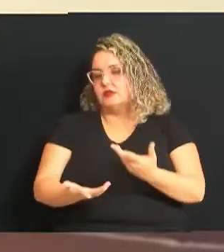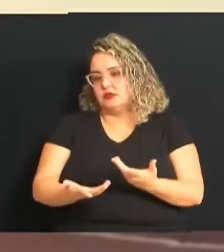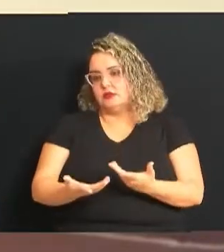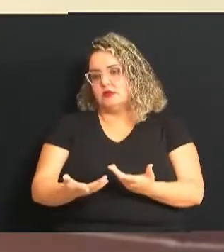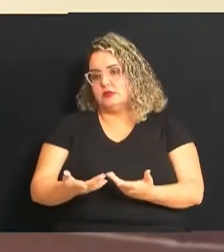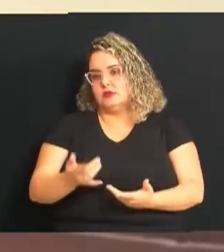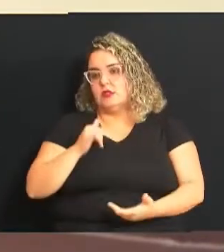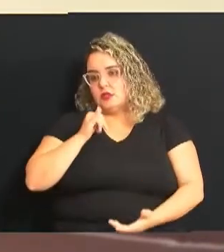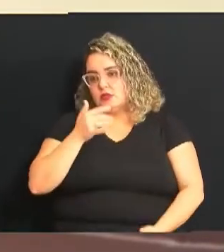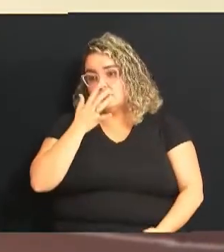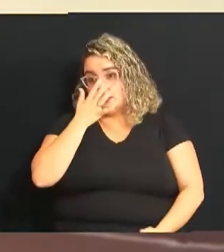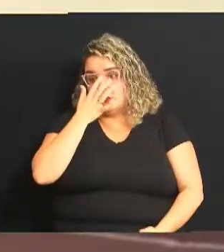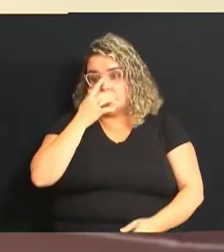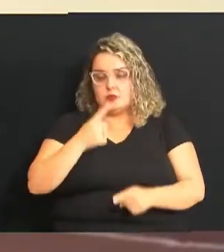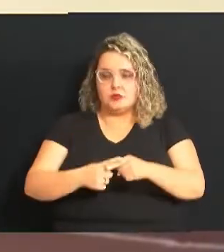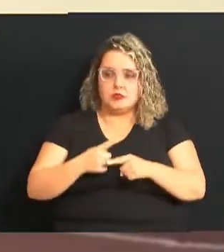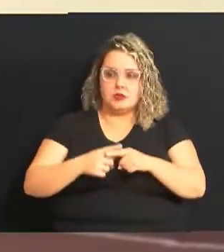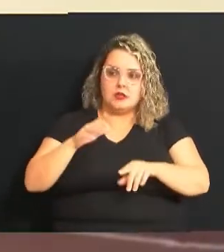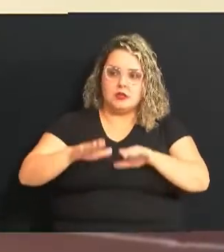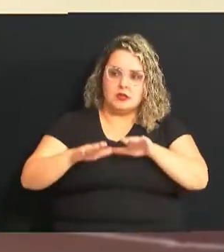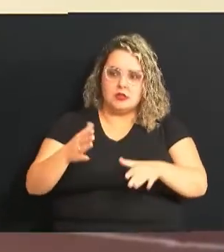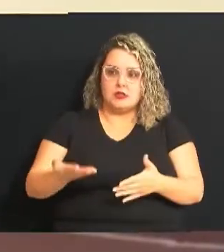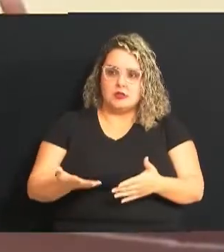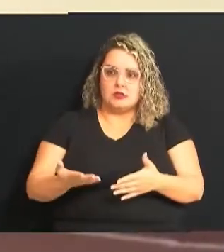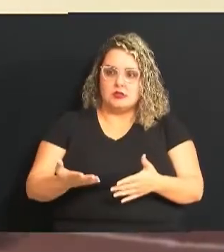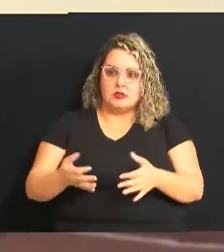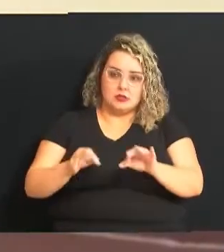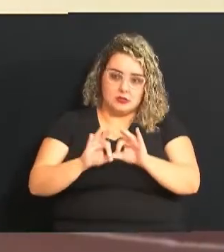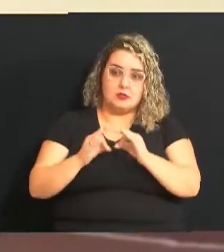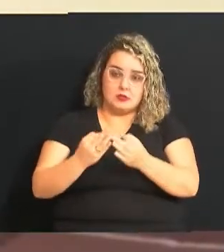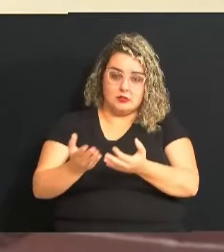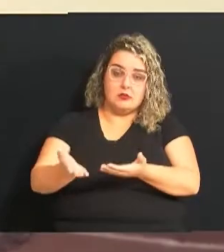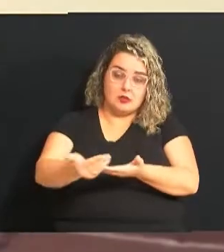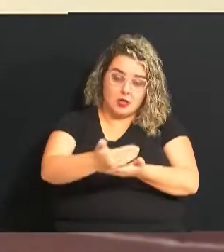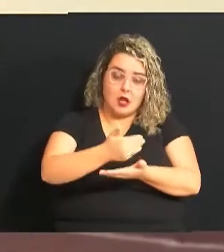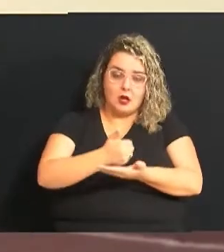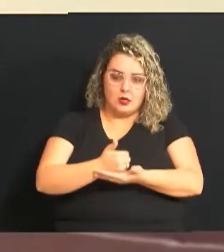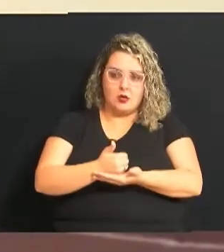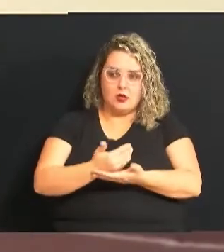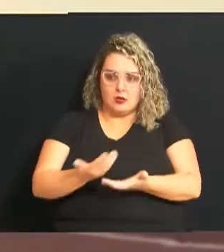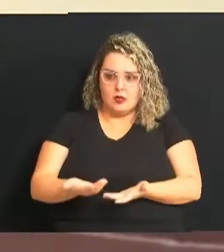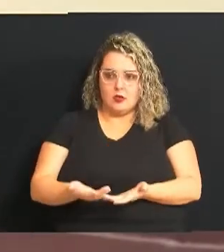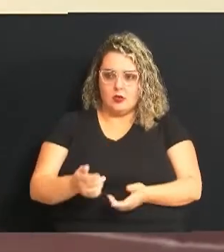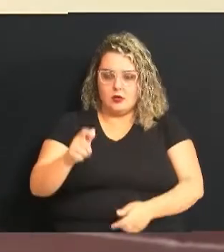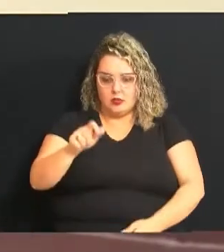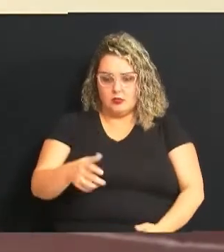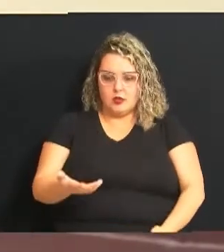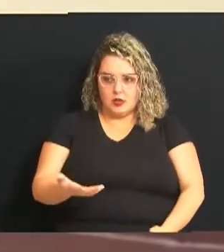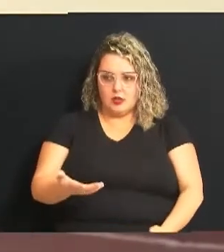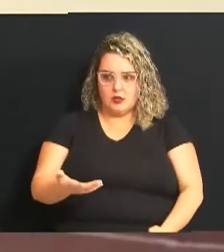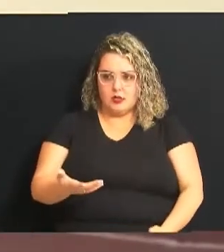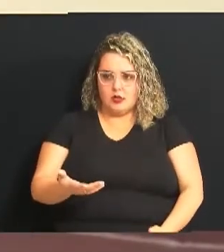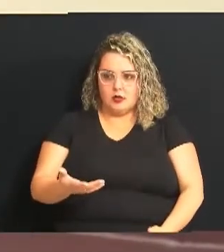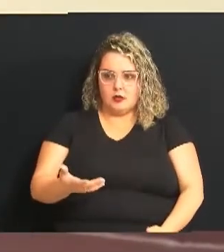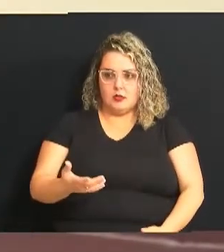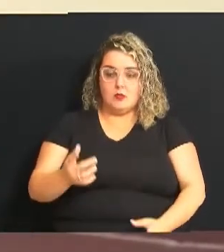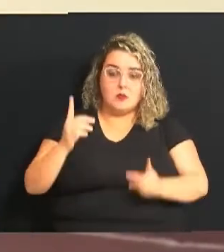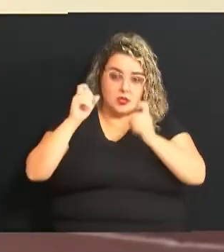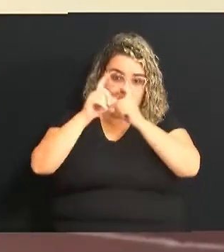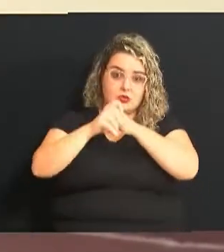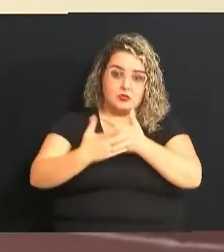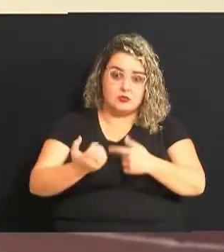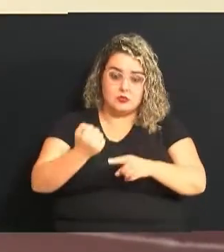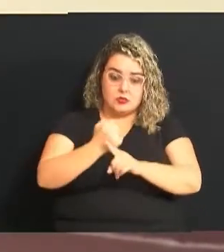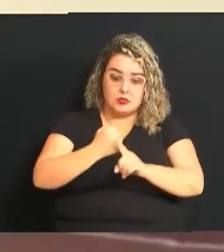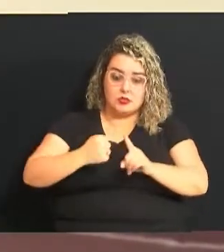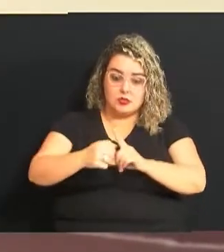assim, porque muitas vezes, né, acaba que a família acolhe aquela pessoa que está com uma determinada dificuldade social,